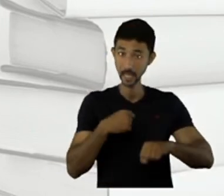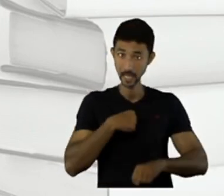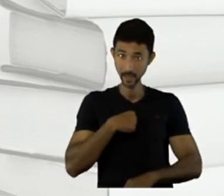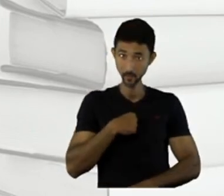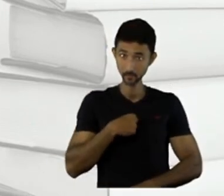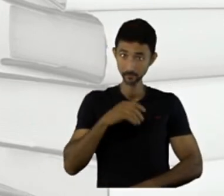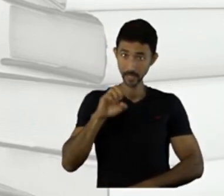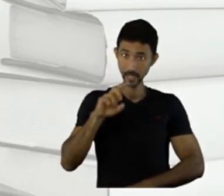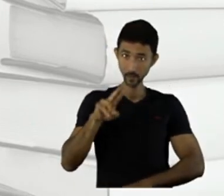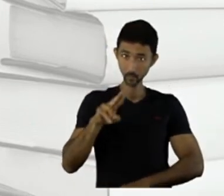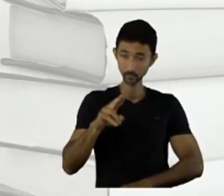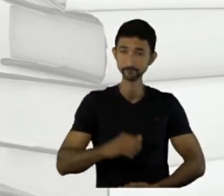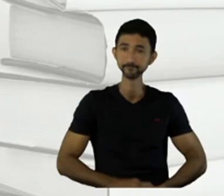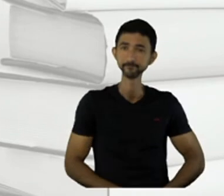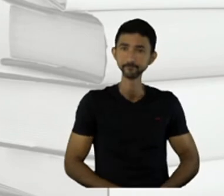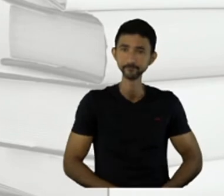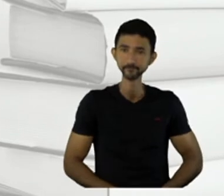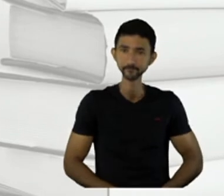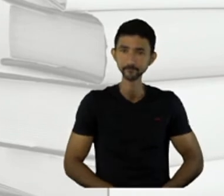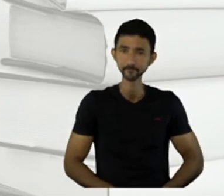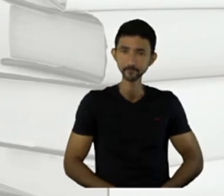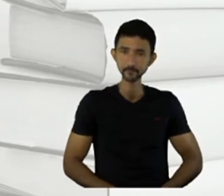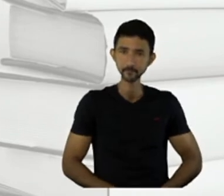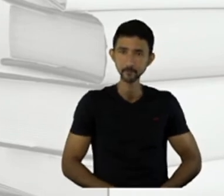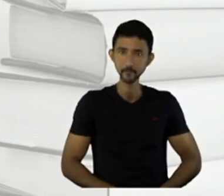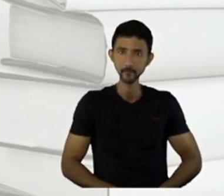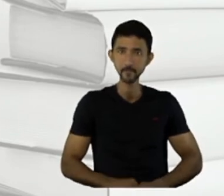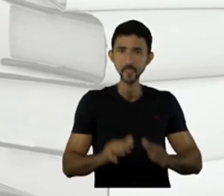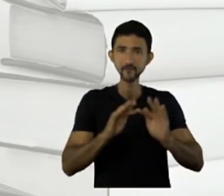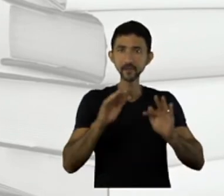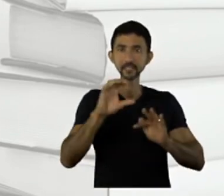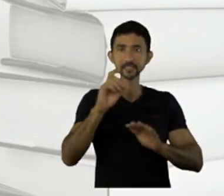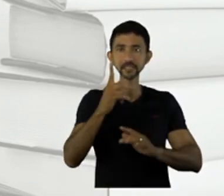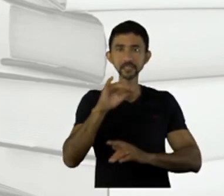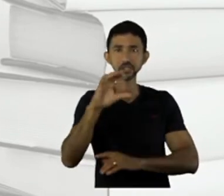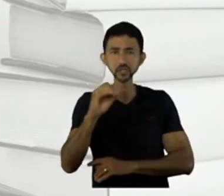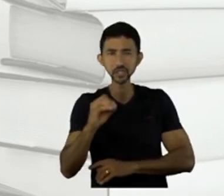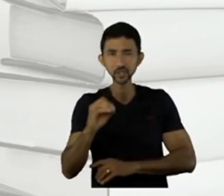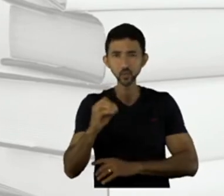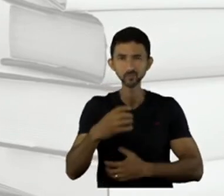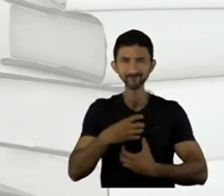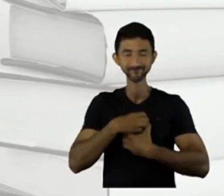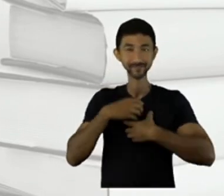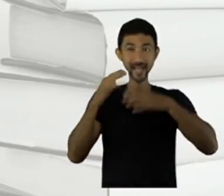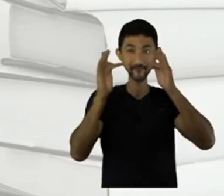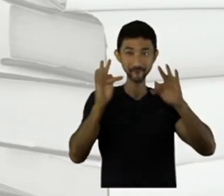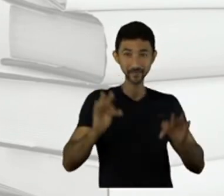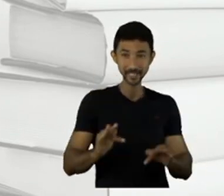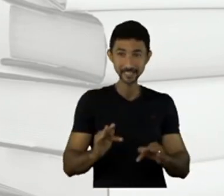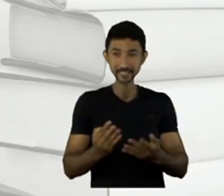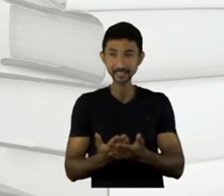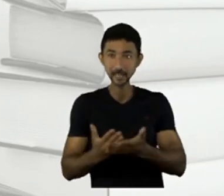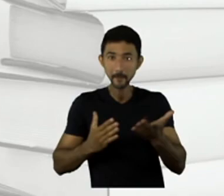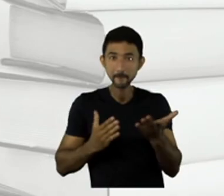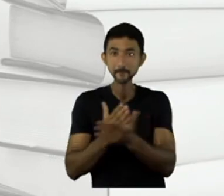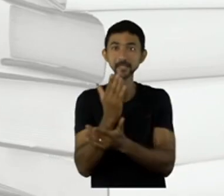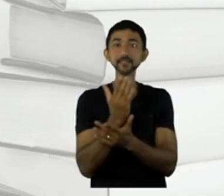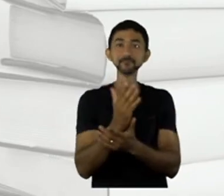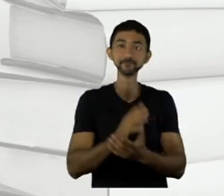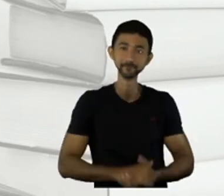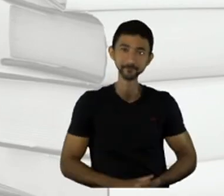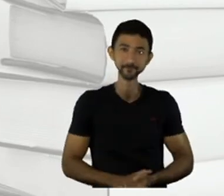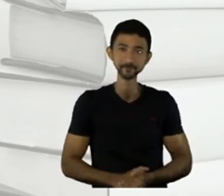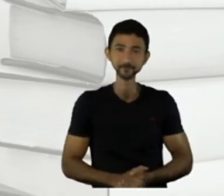Eu. Vamos lá, outra frase. Chico ficou feliz. Ele passou de ano.